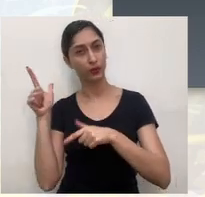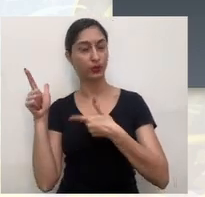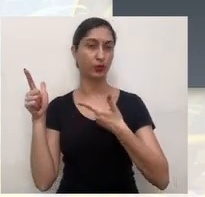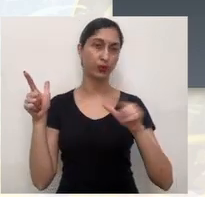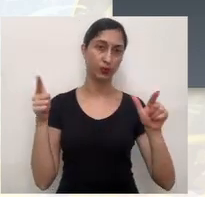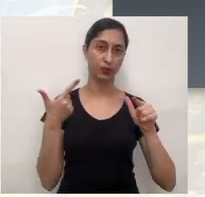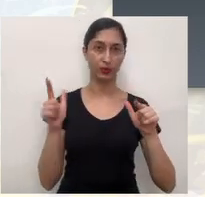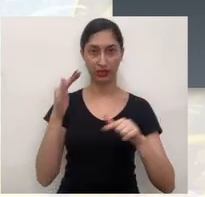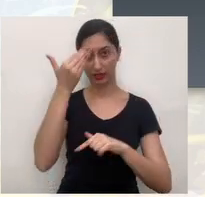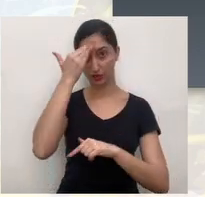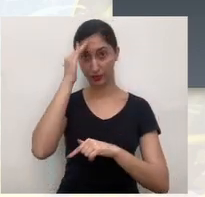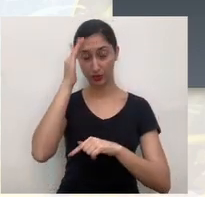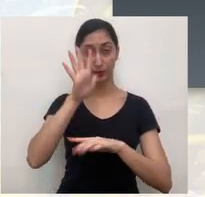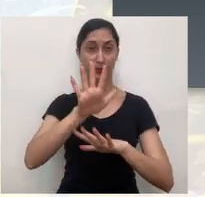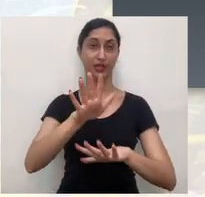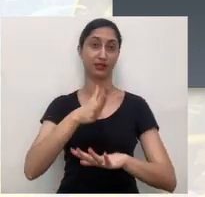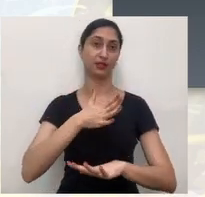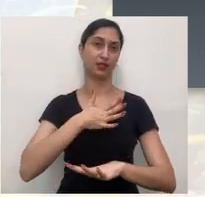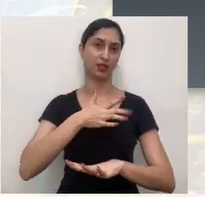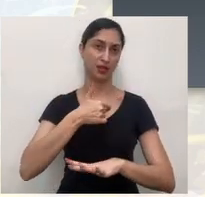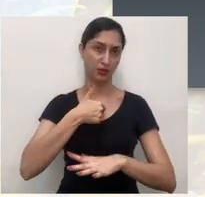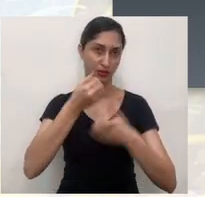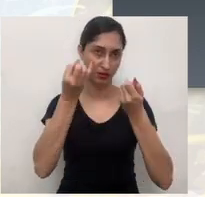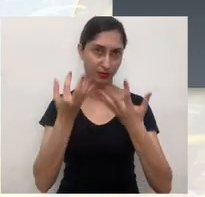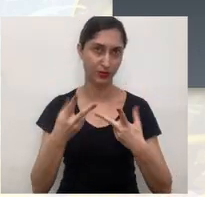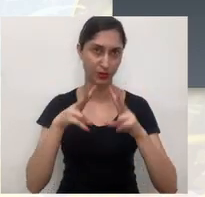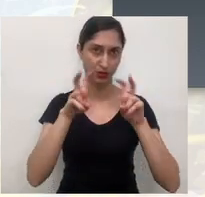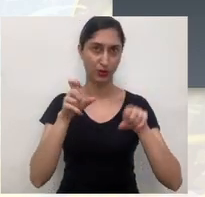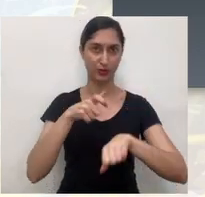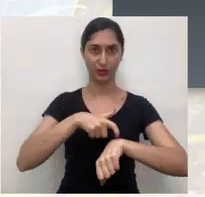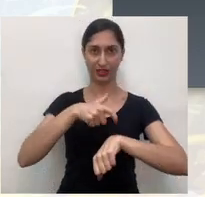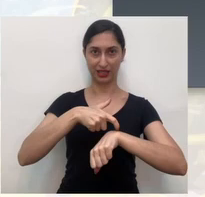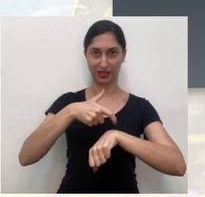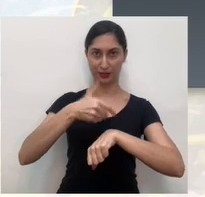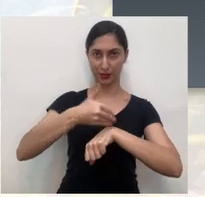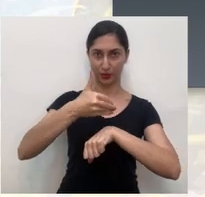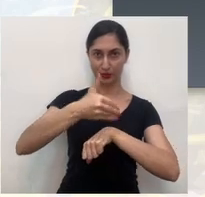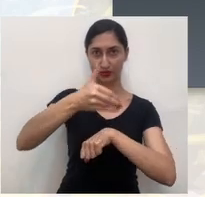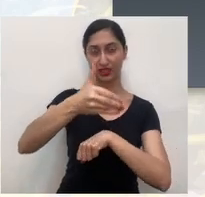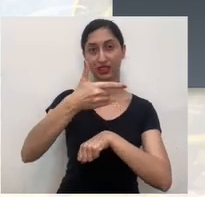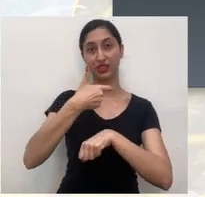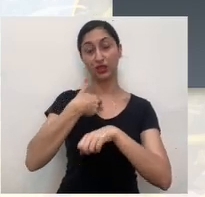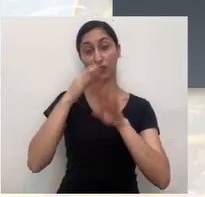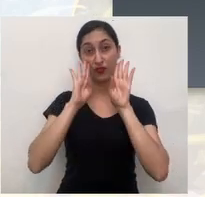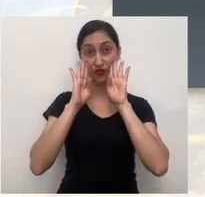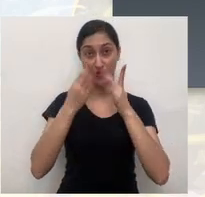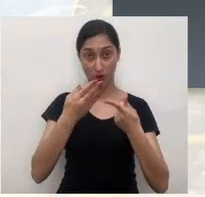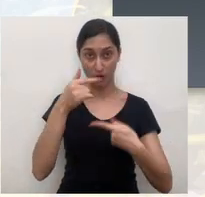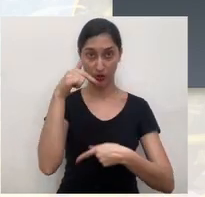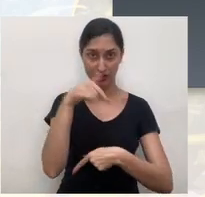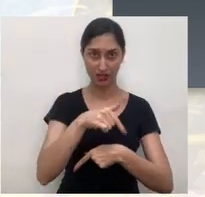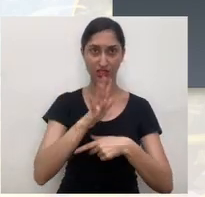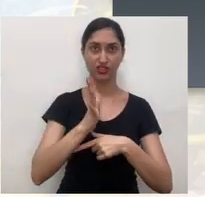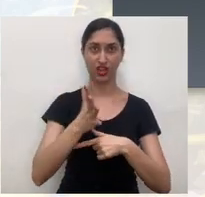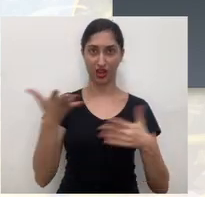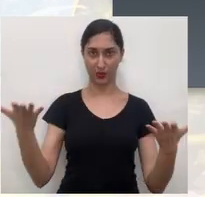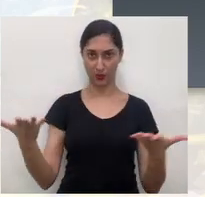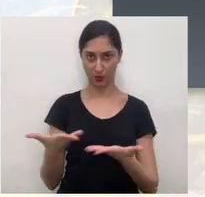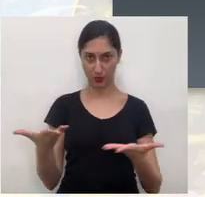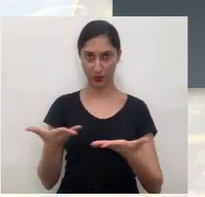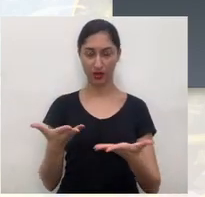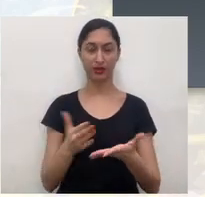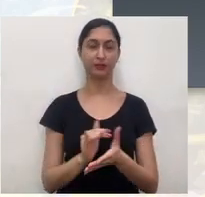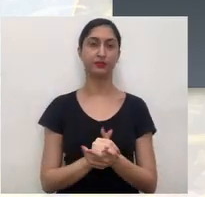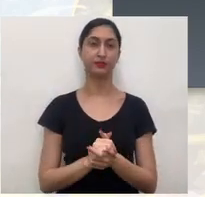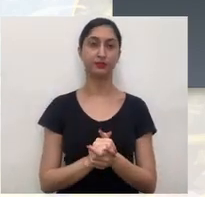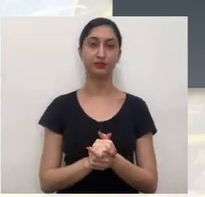mas eu me refiro à questão cronológica, e eu tenho me debruçado sobre isso ultimamente com